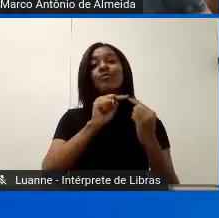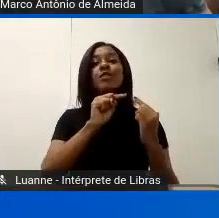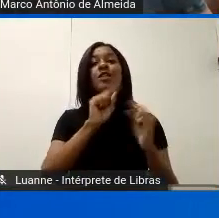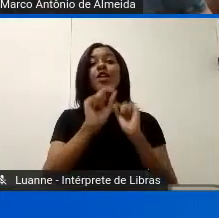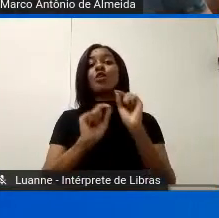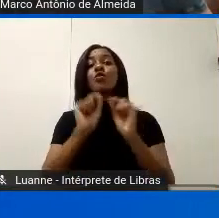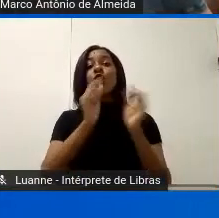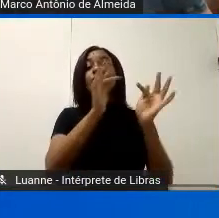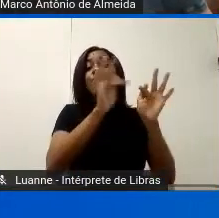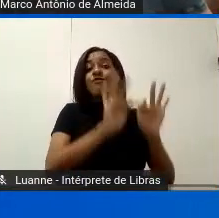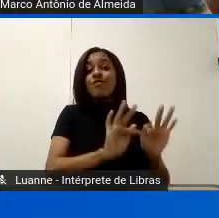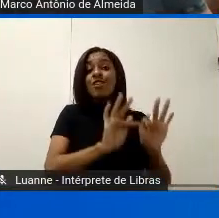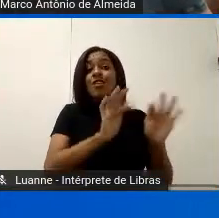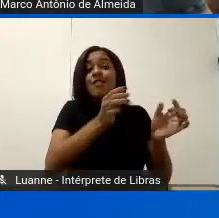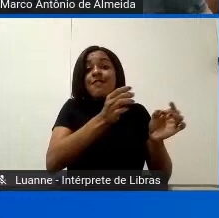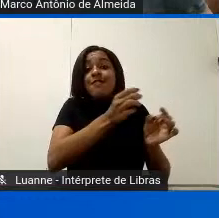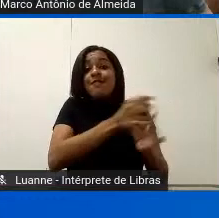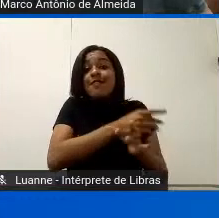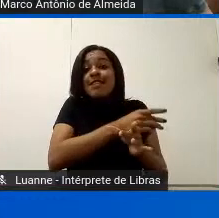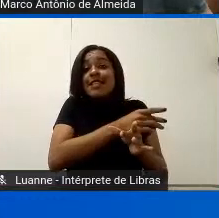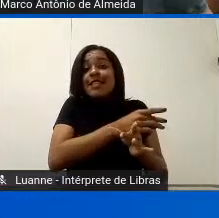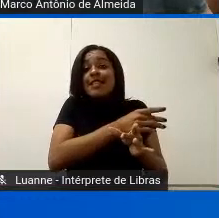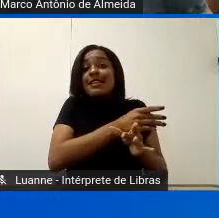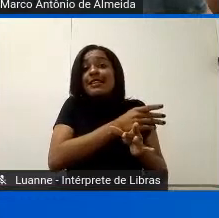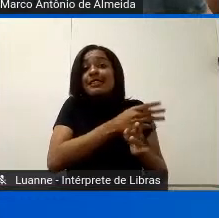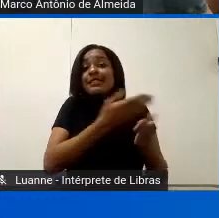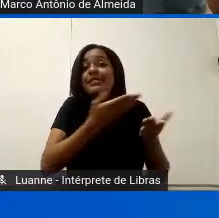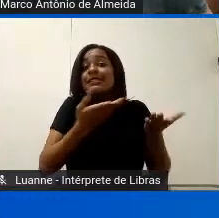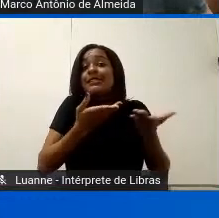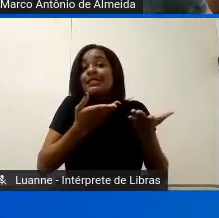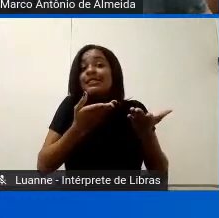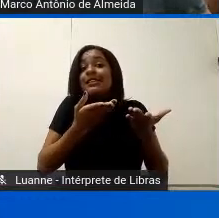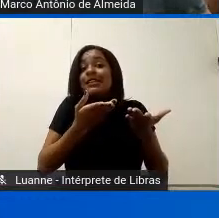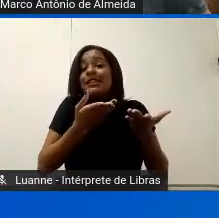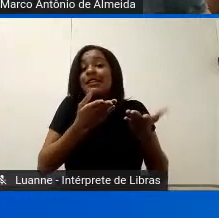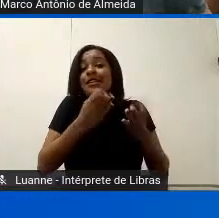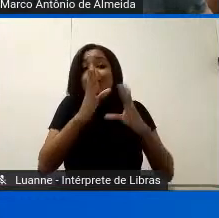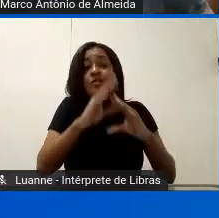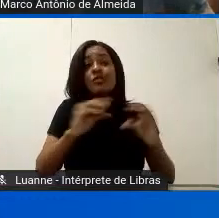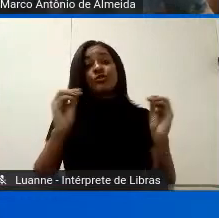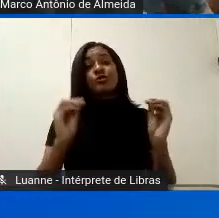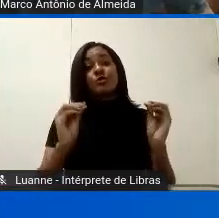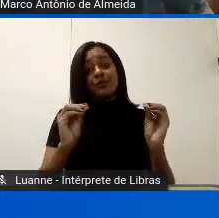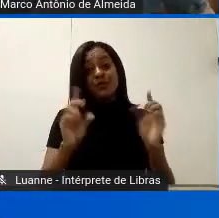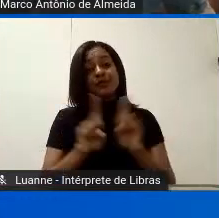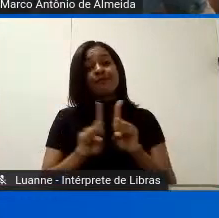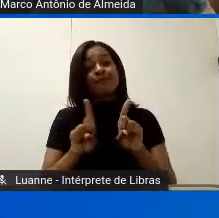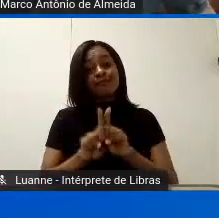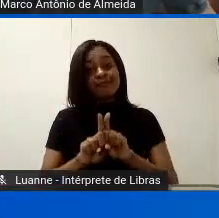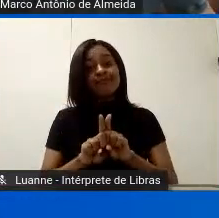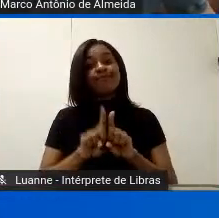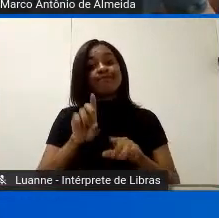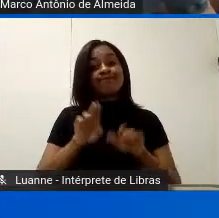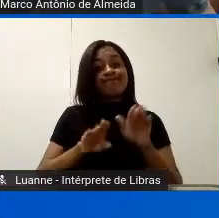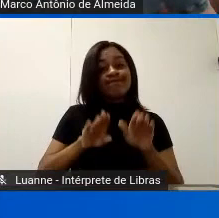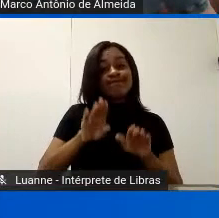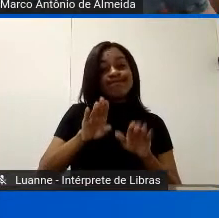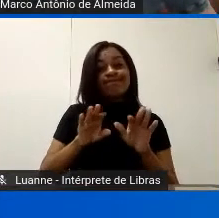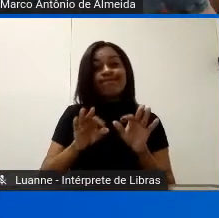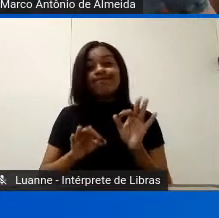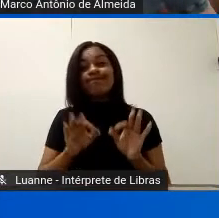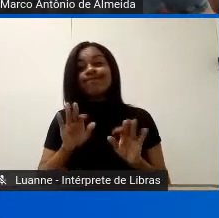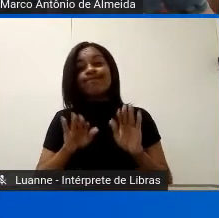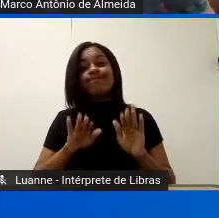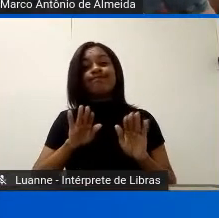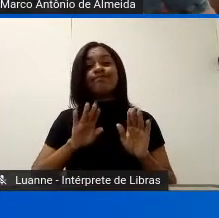finalidade é o fim enquanto extinção em quanto término e em alguma medida o que eu posso uma